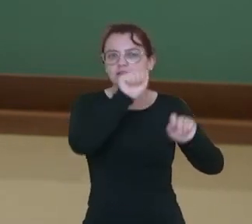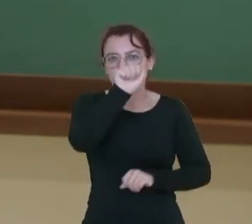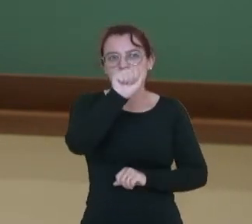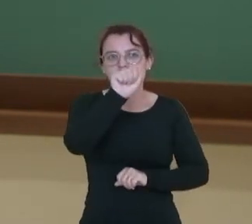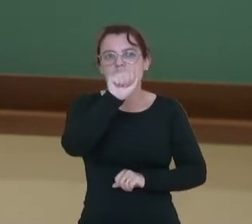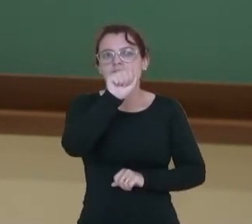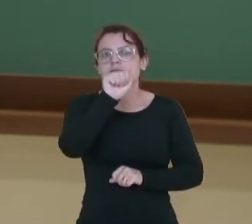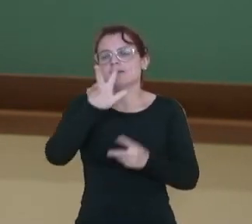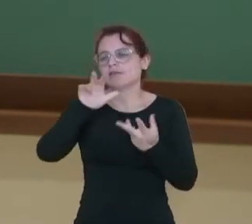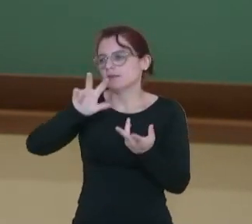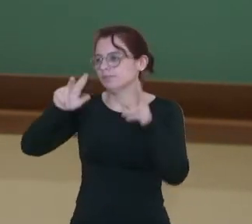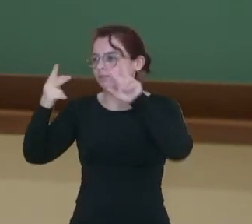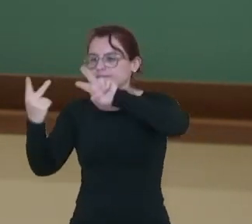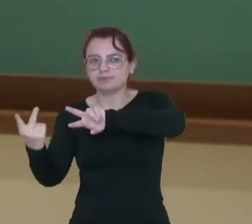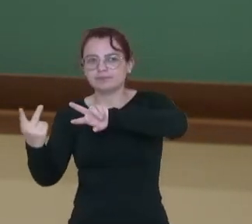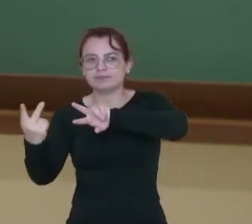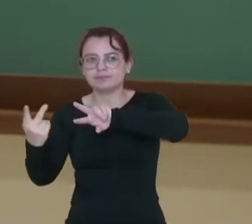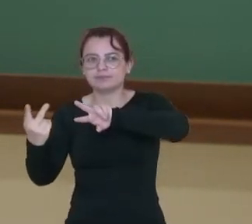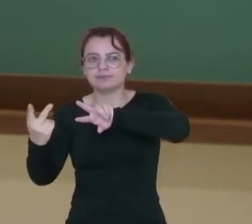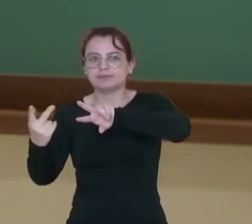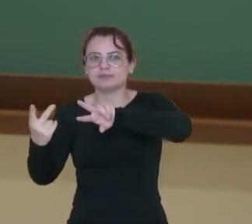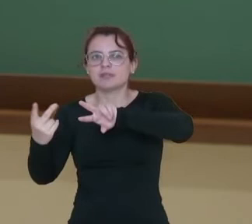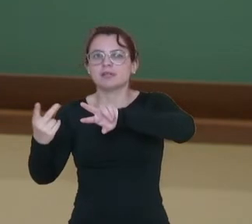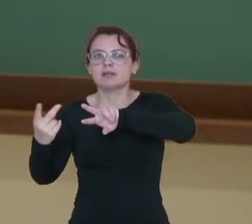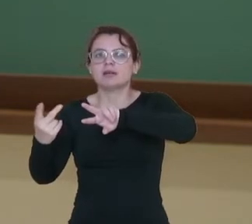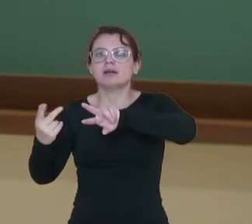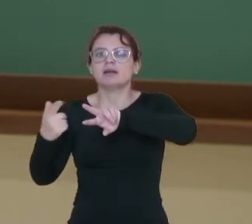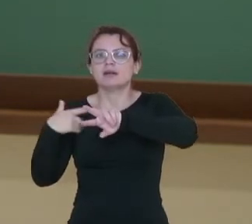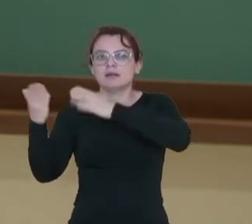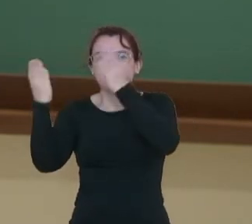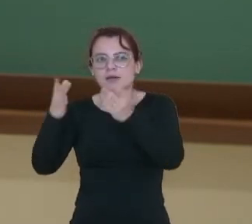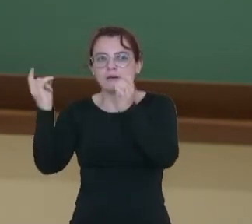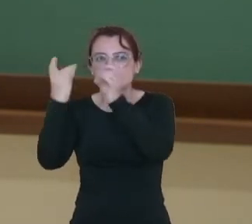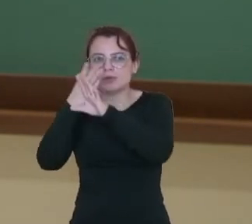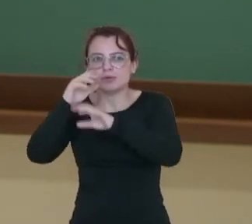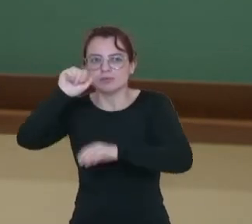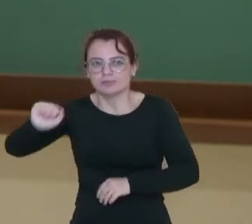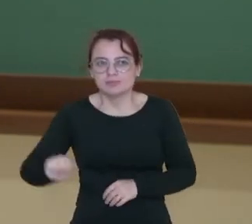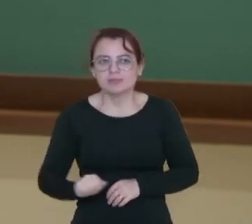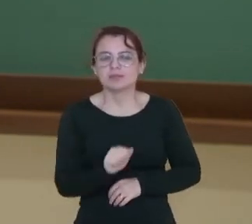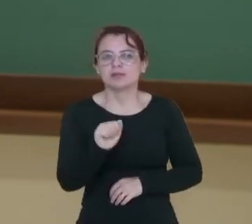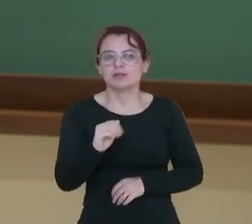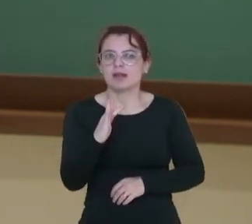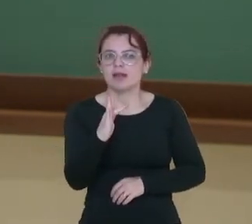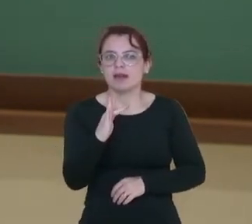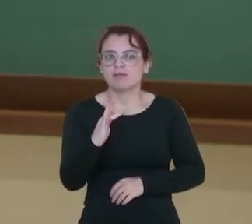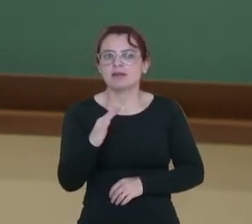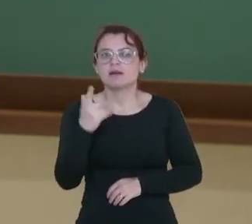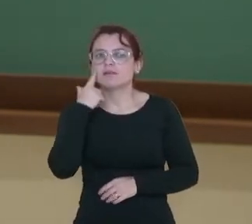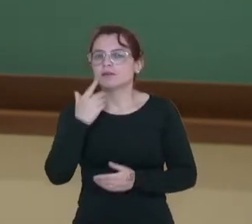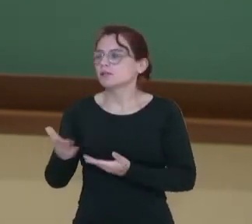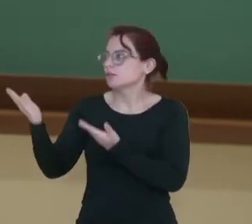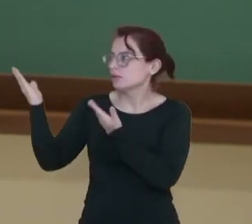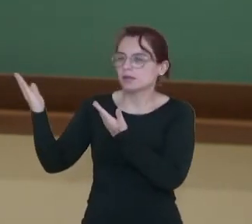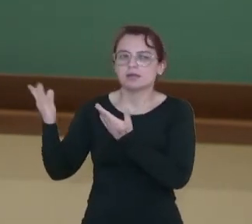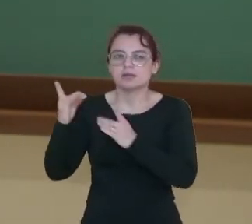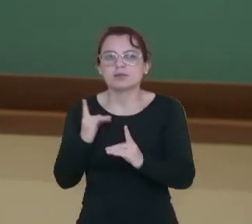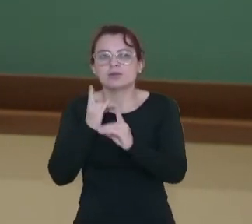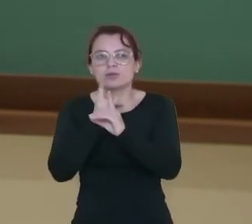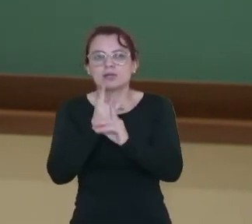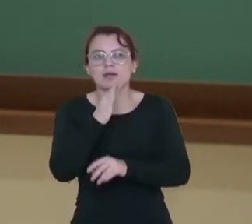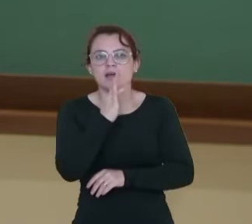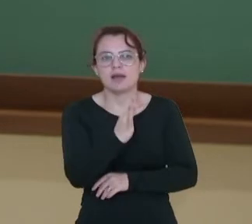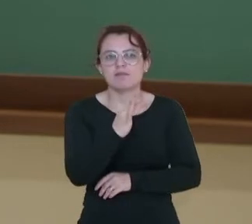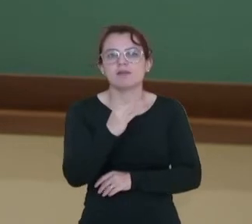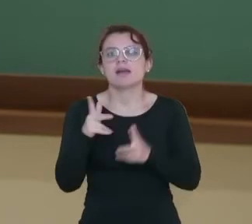fizer isso e no lugar da segunda lei, no lugar de A, você colocar a aceleração isolada, você vai chegar que F é